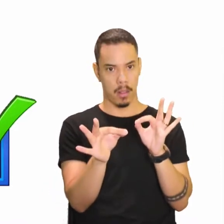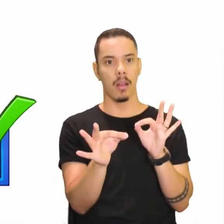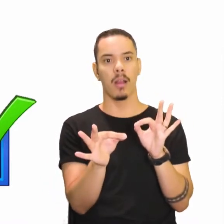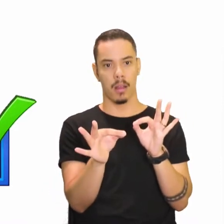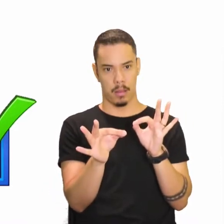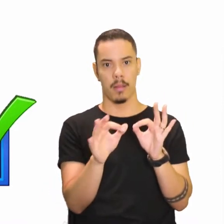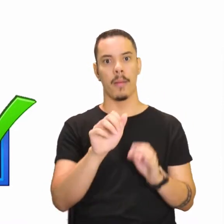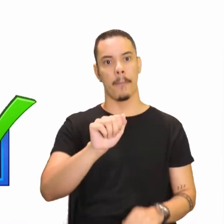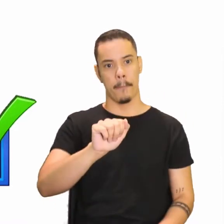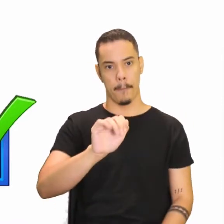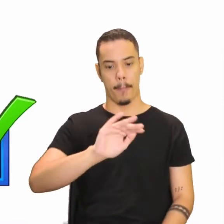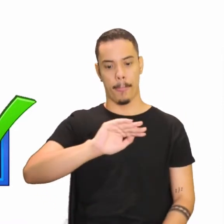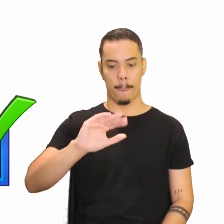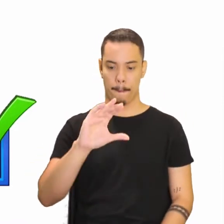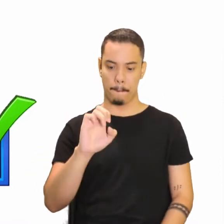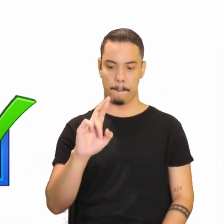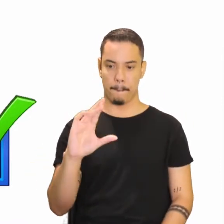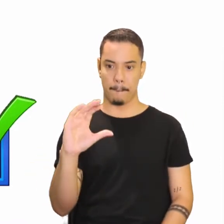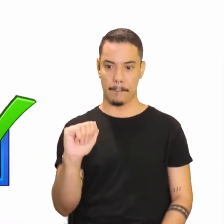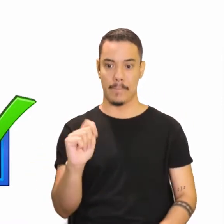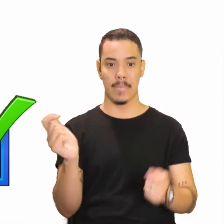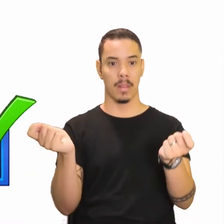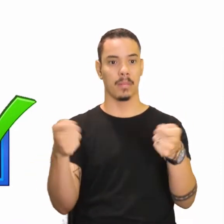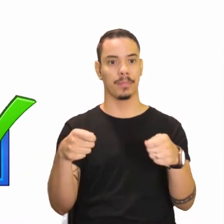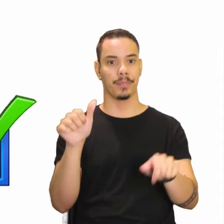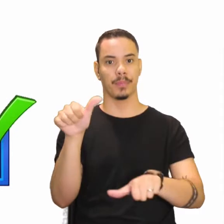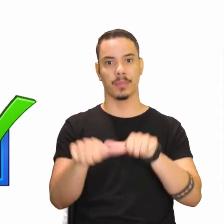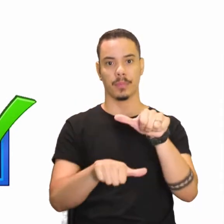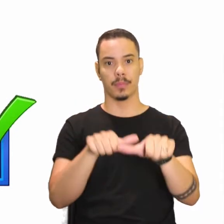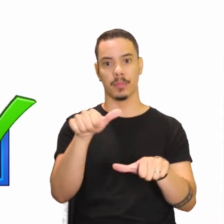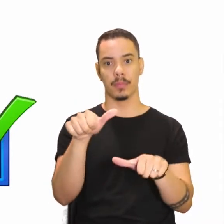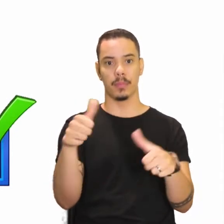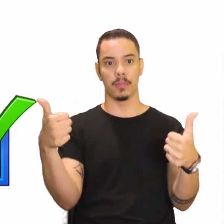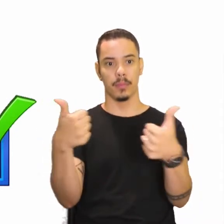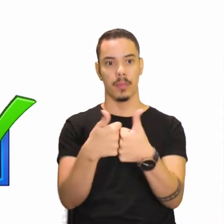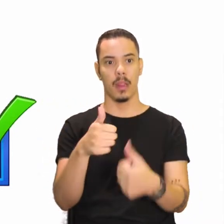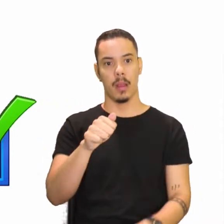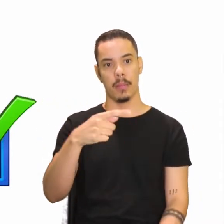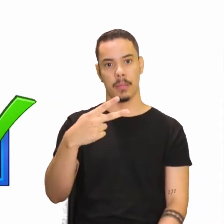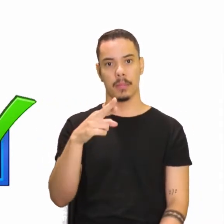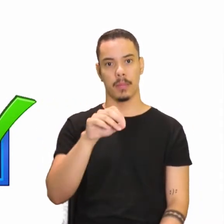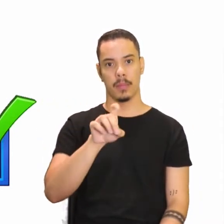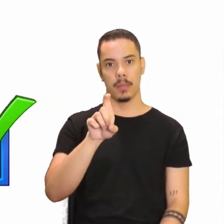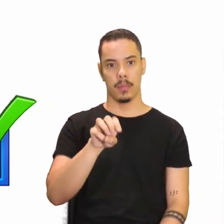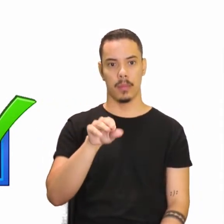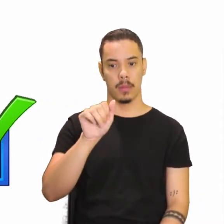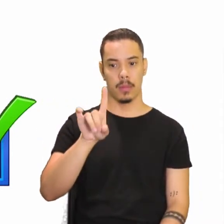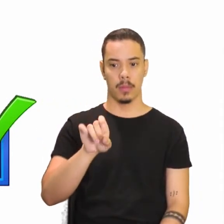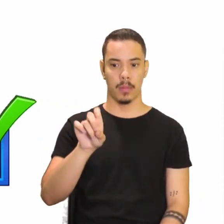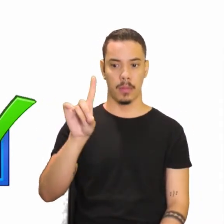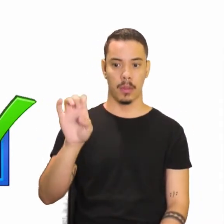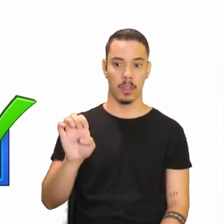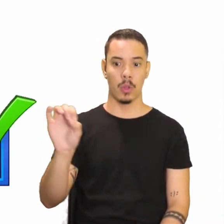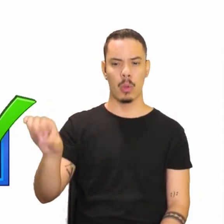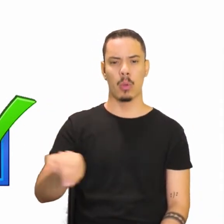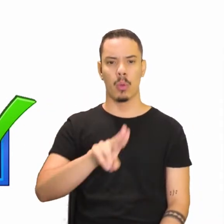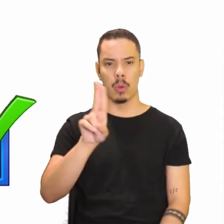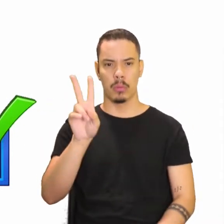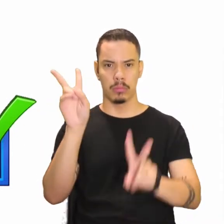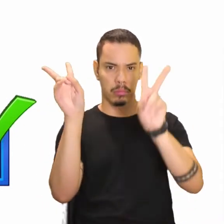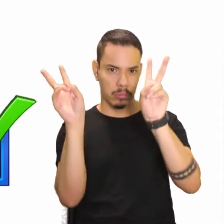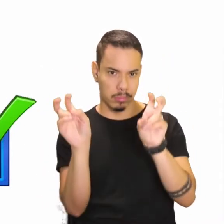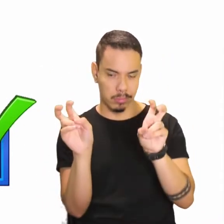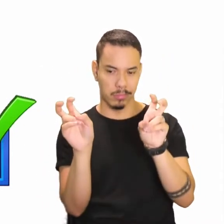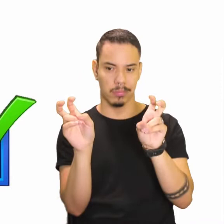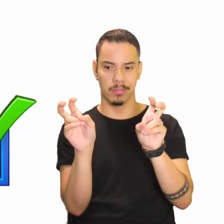acerca separado. Dá para trocar por aproximadamente. É assunto. Eu posso falar o quê?